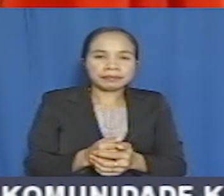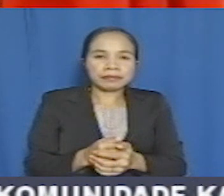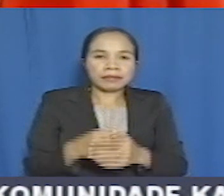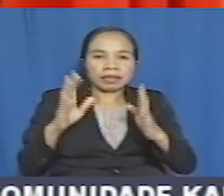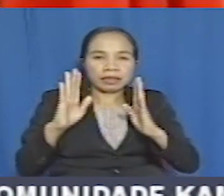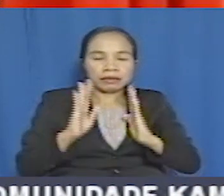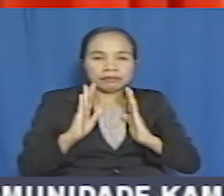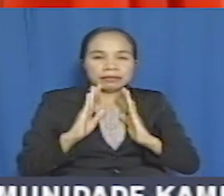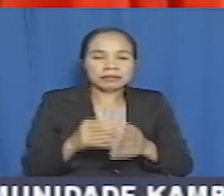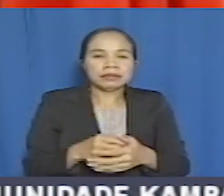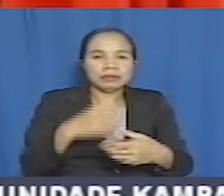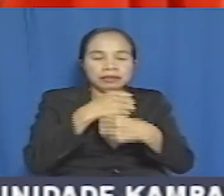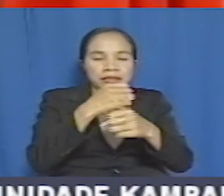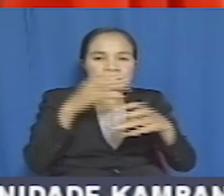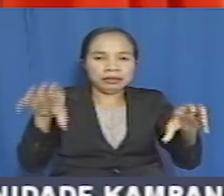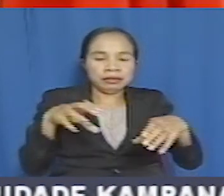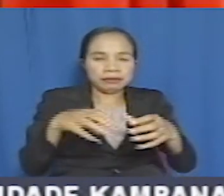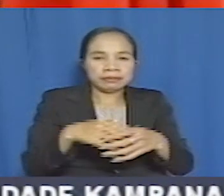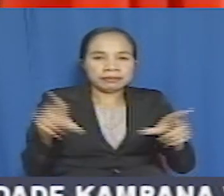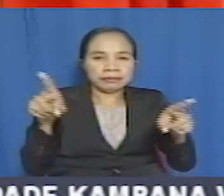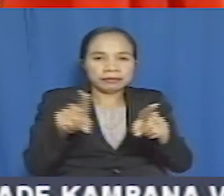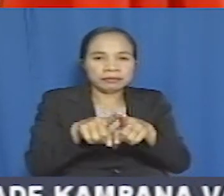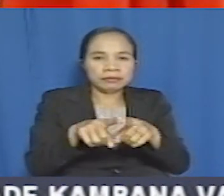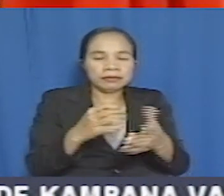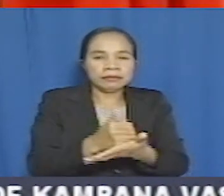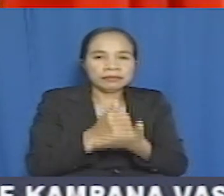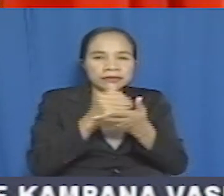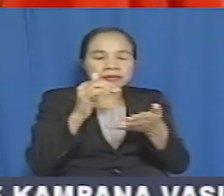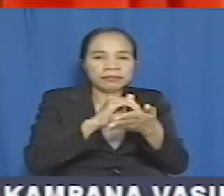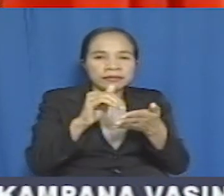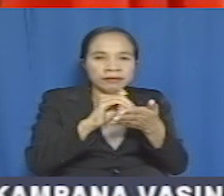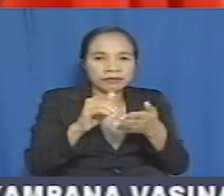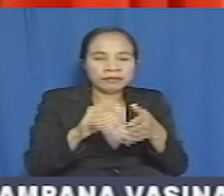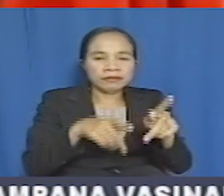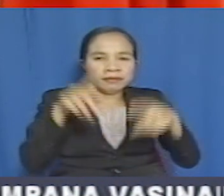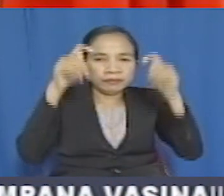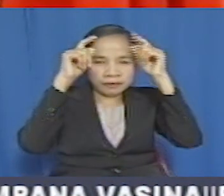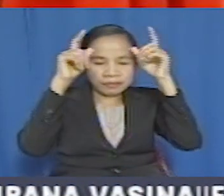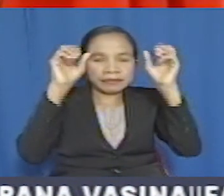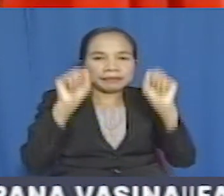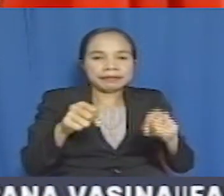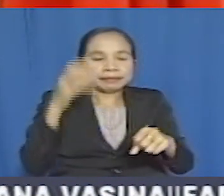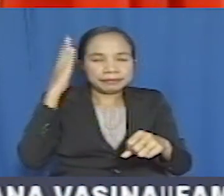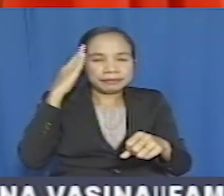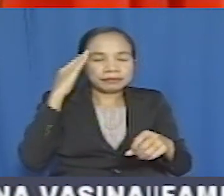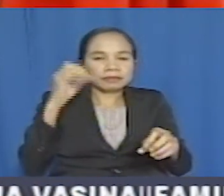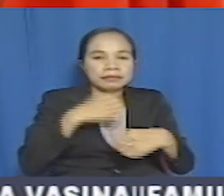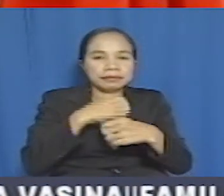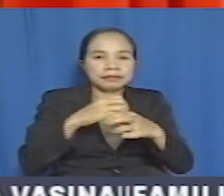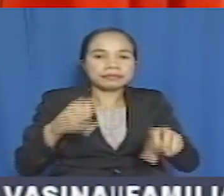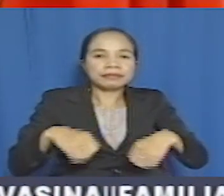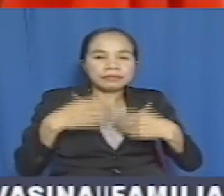cá há o serviço né minha é obrigação na tu mos for formação ba Timor Ansira para tu né bele atene há o sama cá